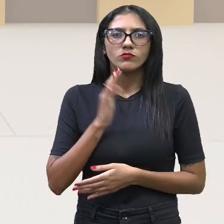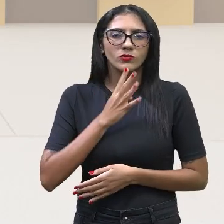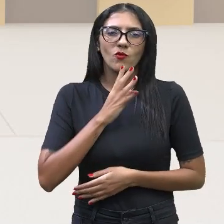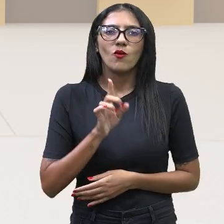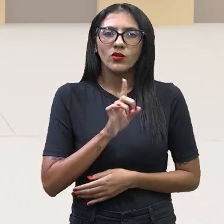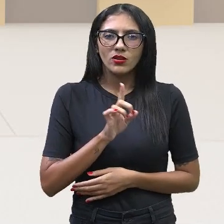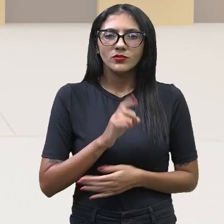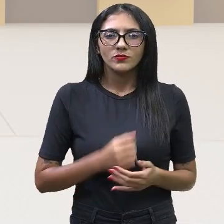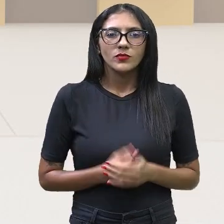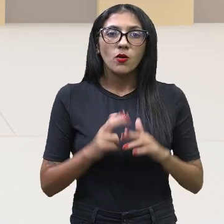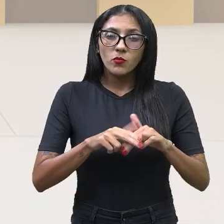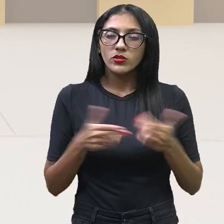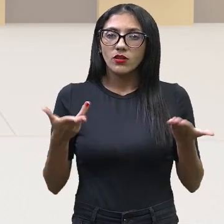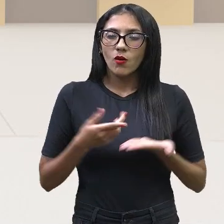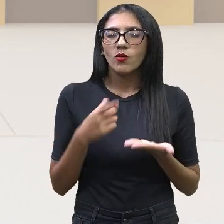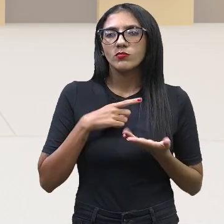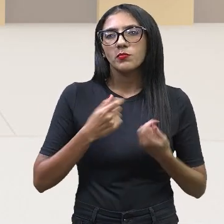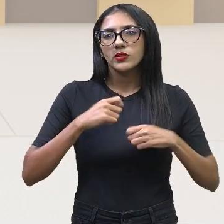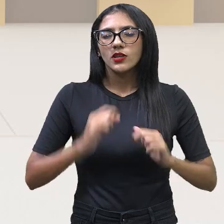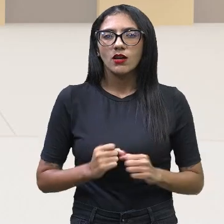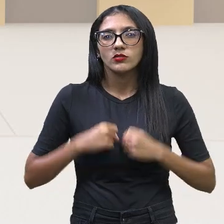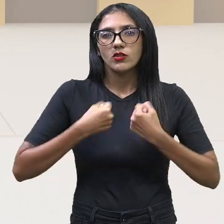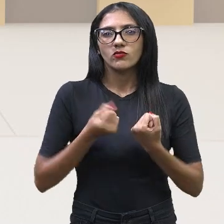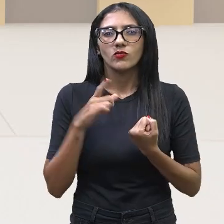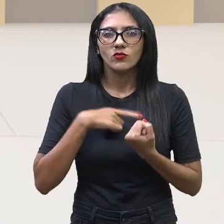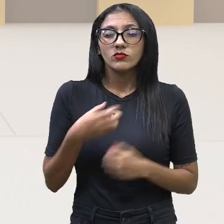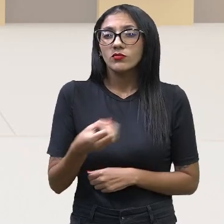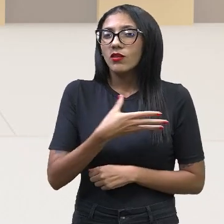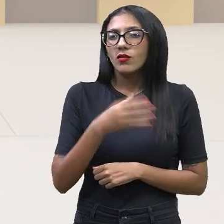que nós temos que trazer o novo, o diferente,